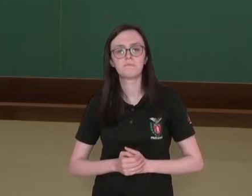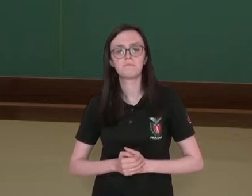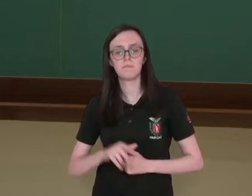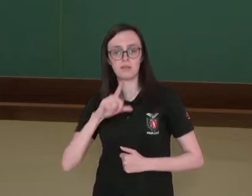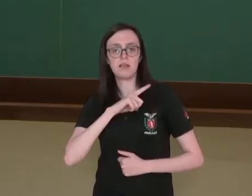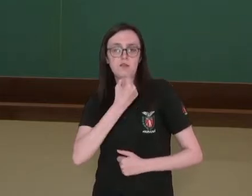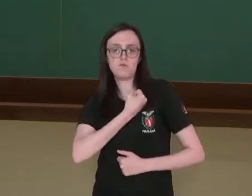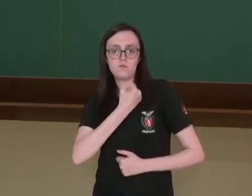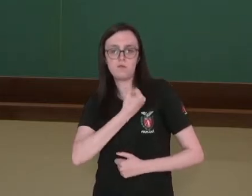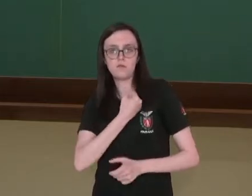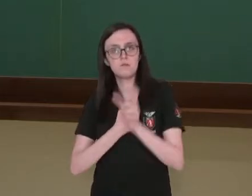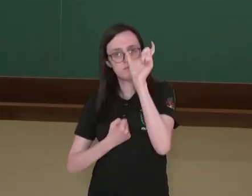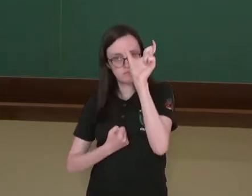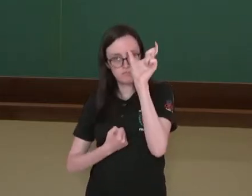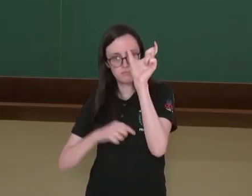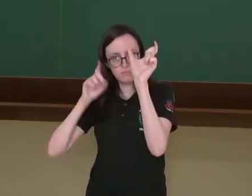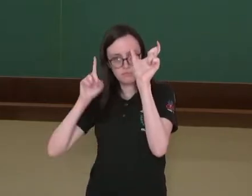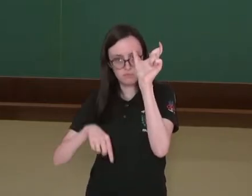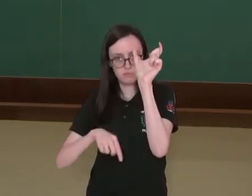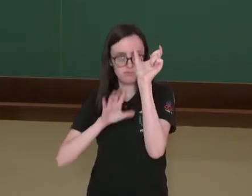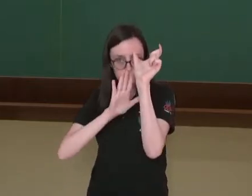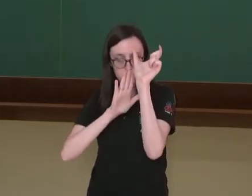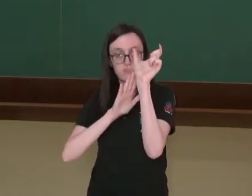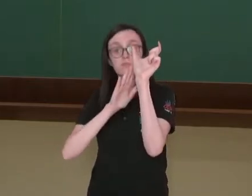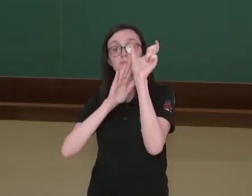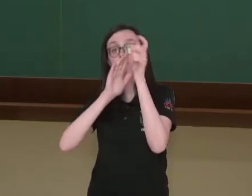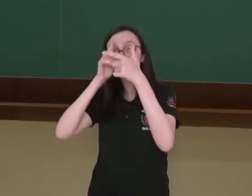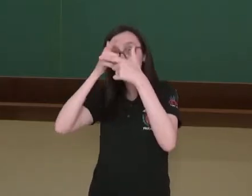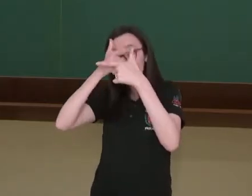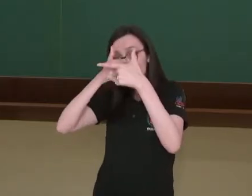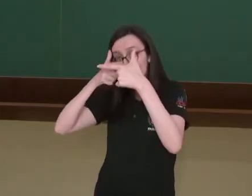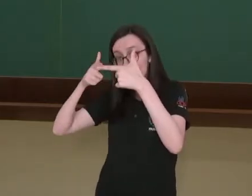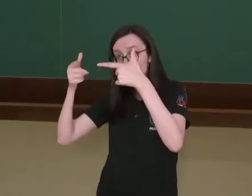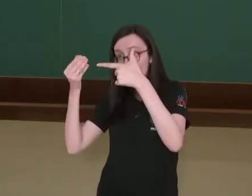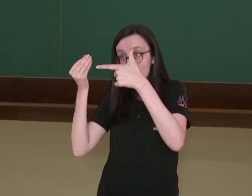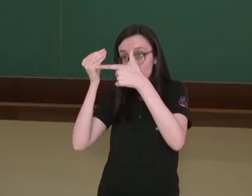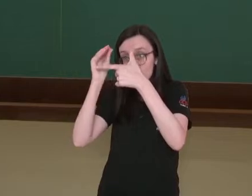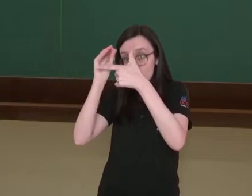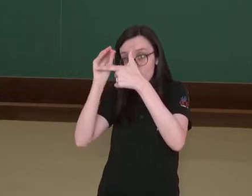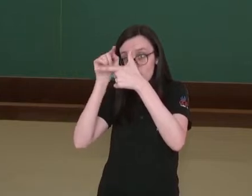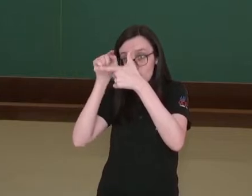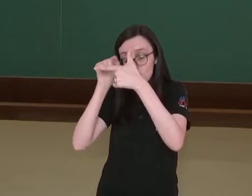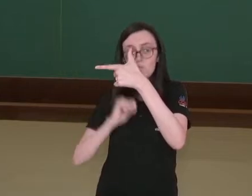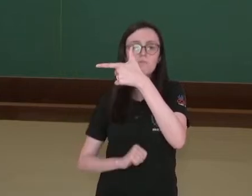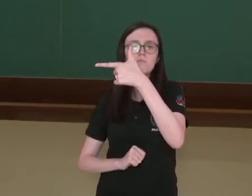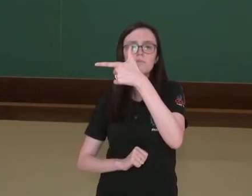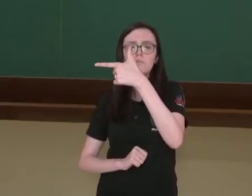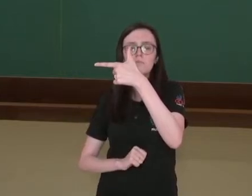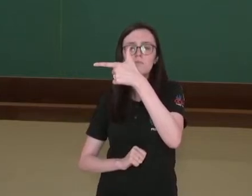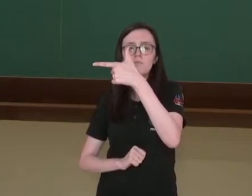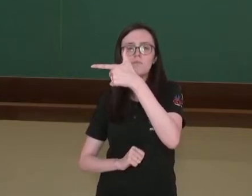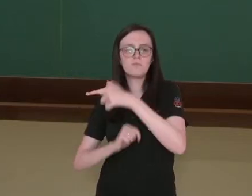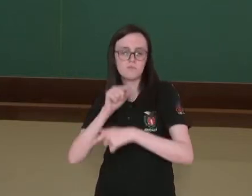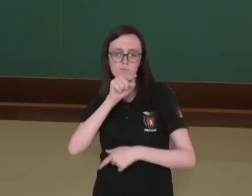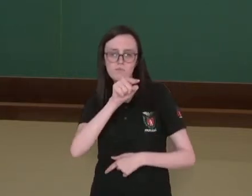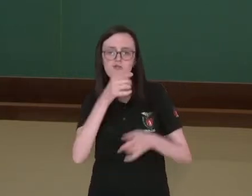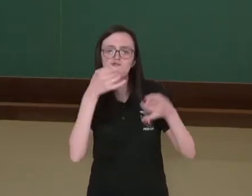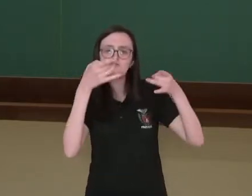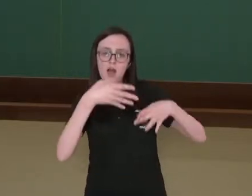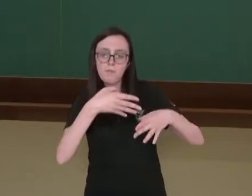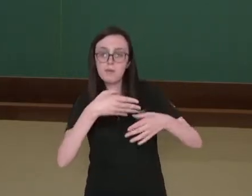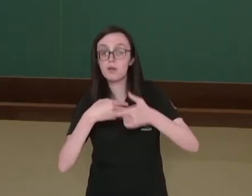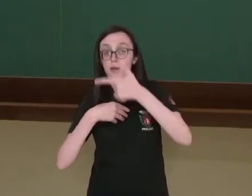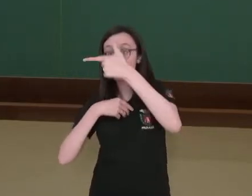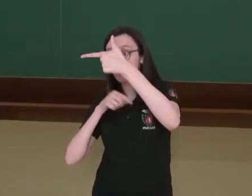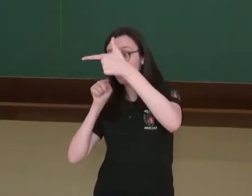que eu tenho aqui, eu chamo de dividendo, o valor dentro aqui a gente chama de divisor, aqui nós temos o resto e aqui